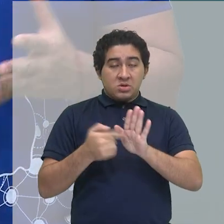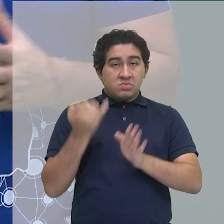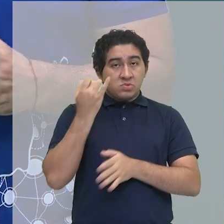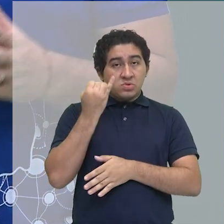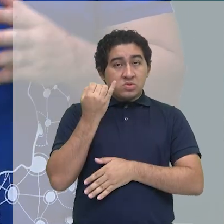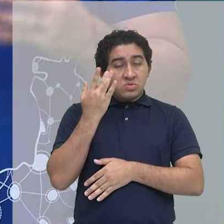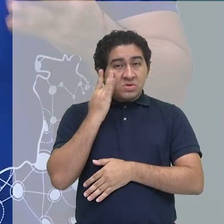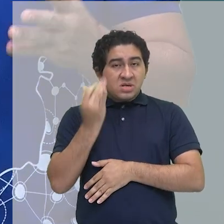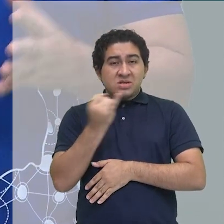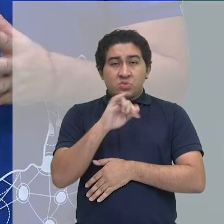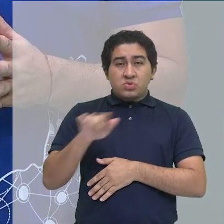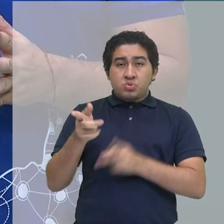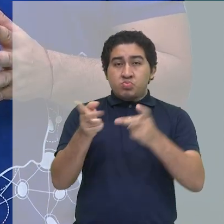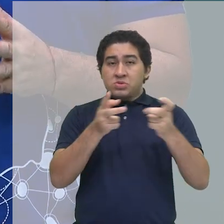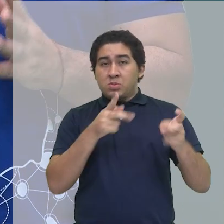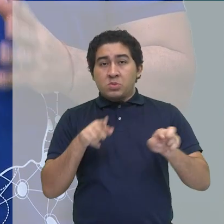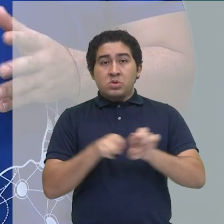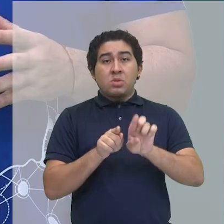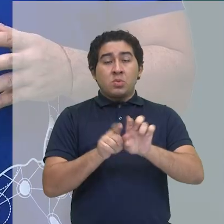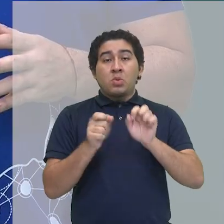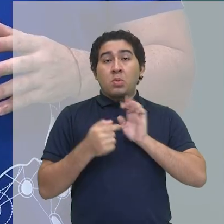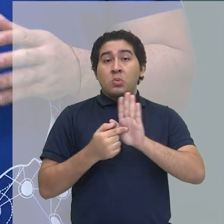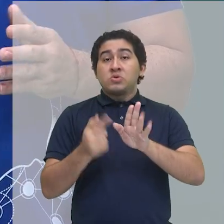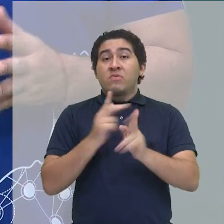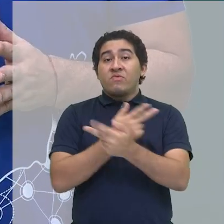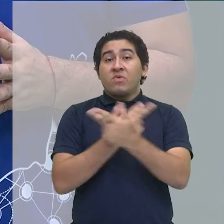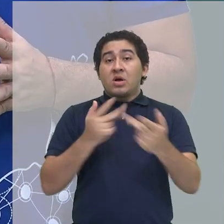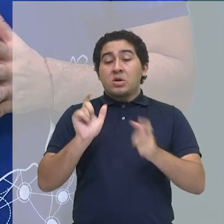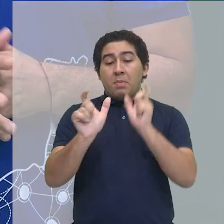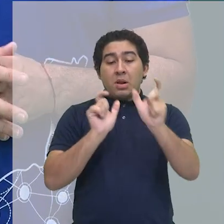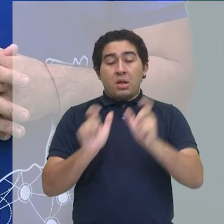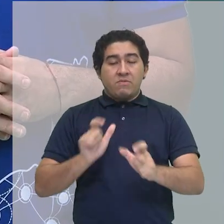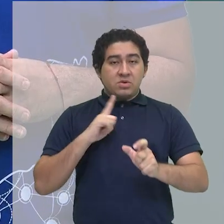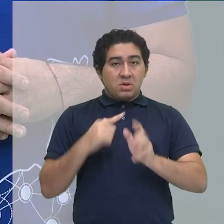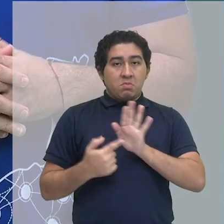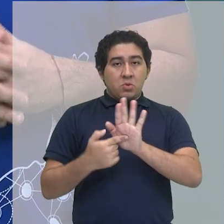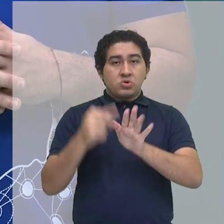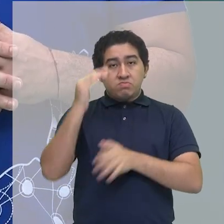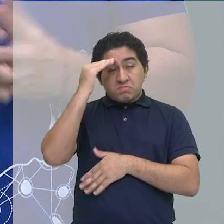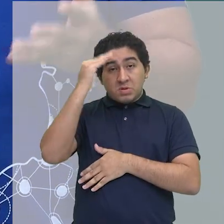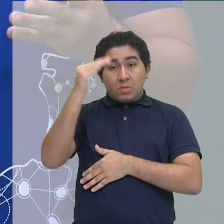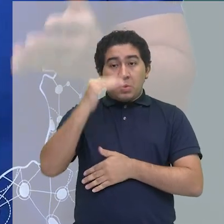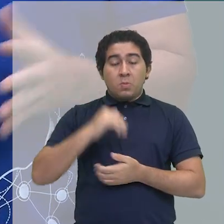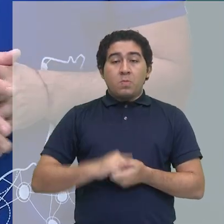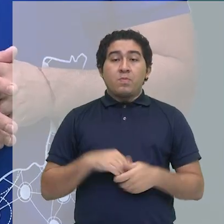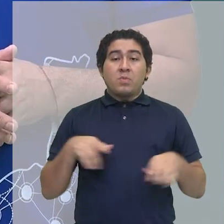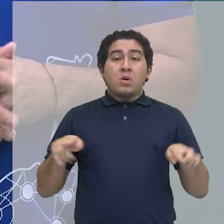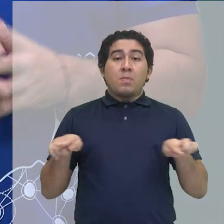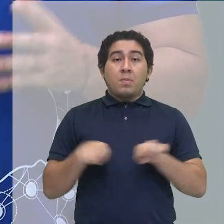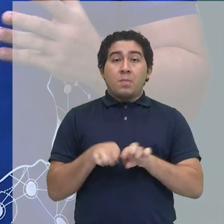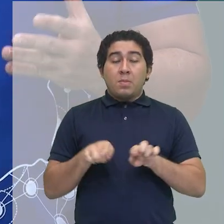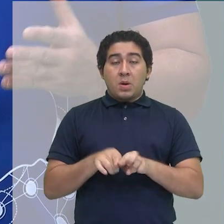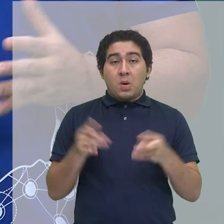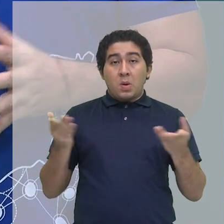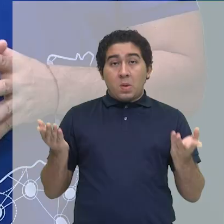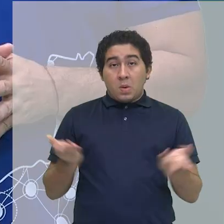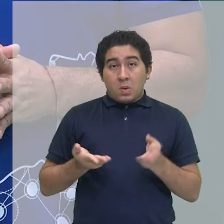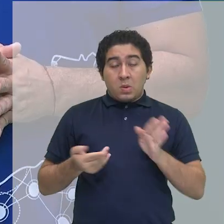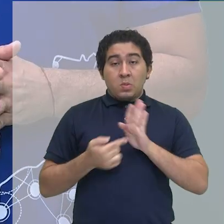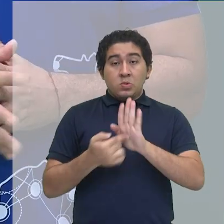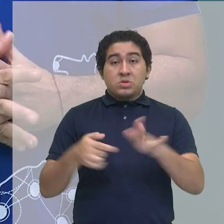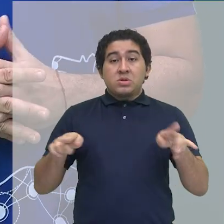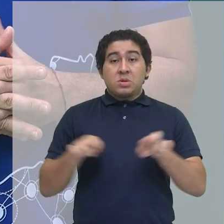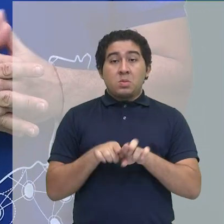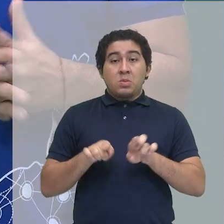vocês observaram, mas eu mostrei para vocês várias palavras que estavam destacadas. E agora há pouco mostrei para vocês